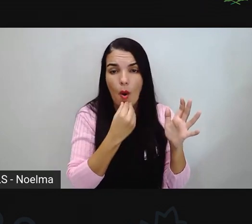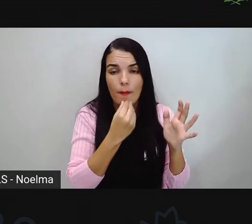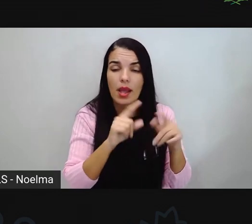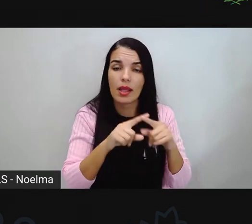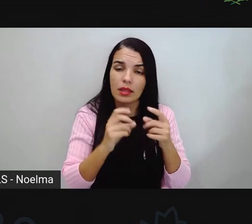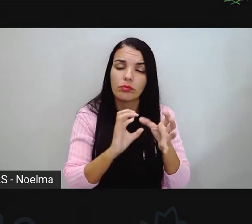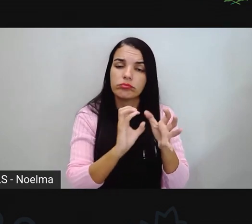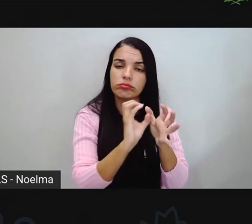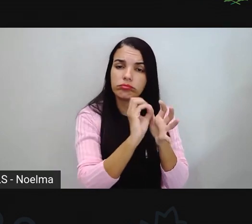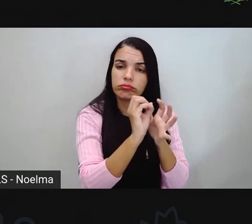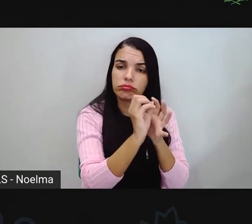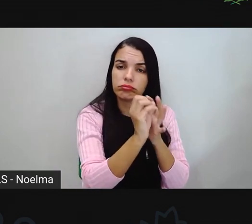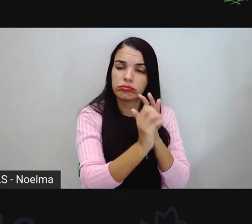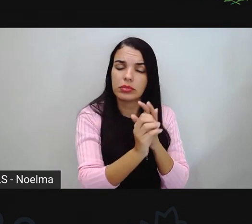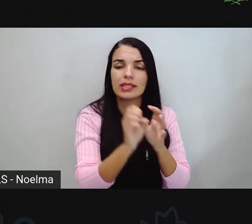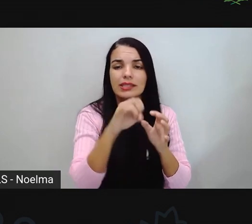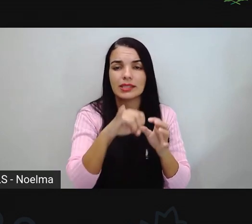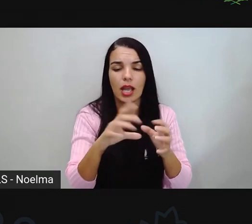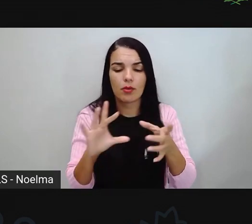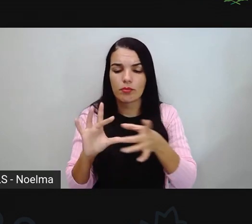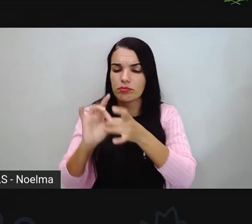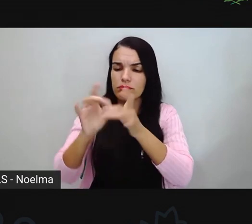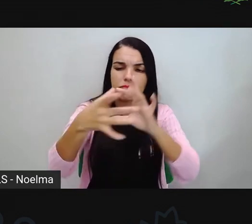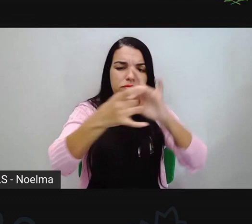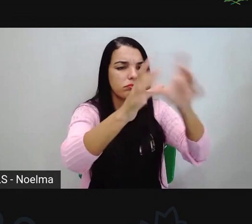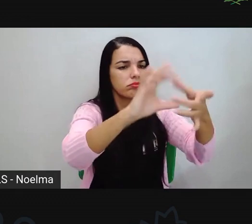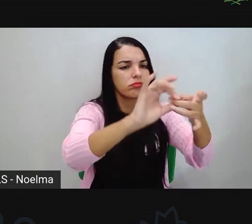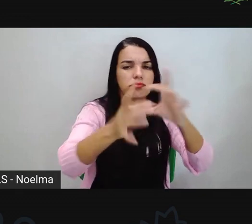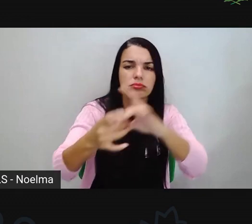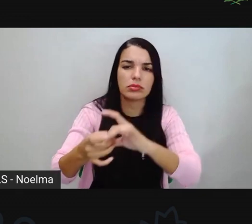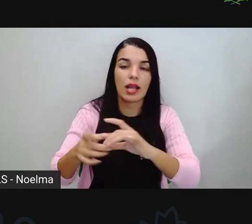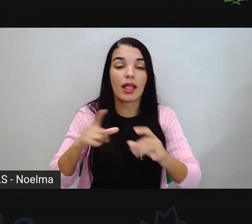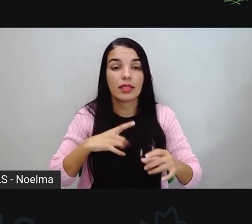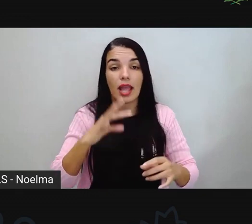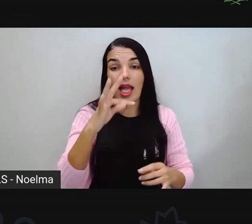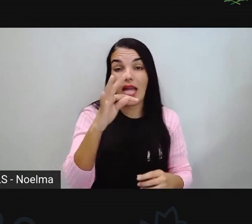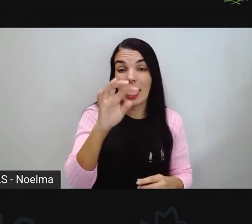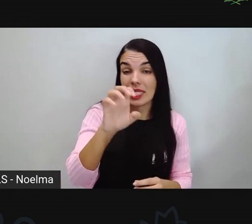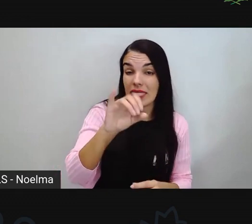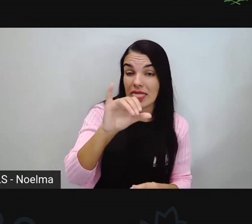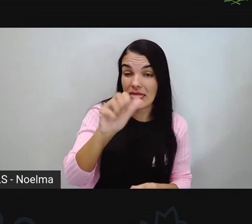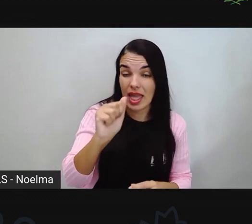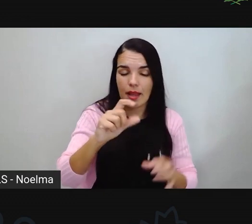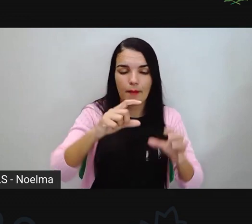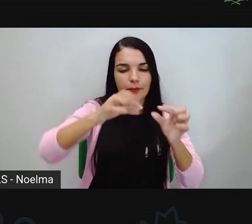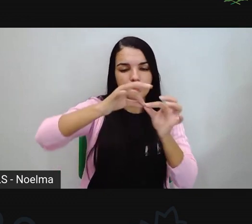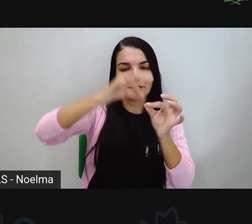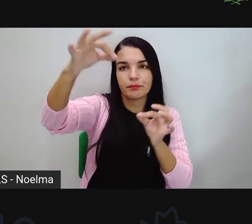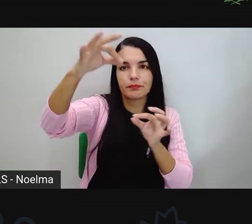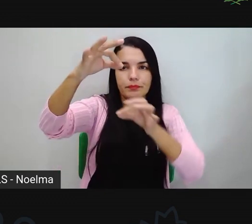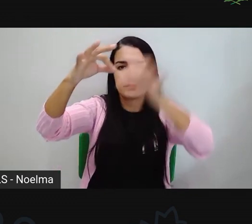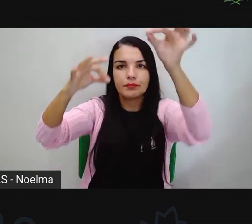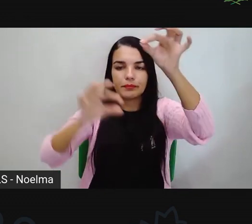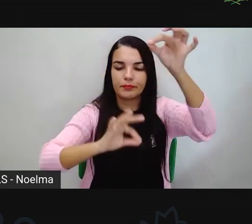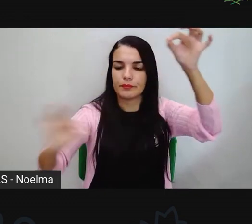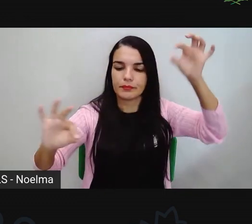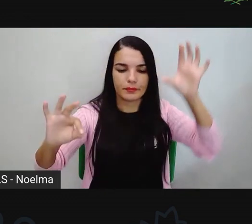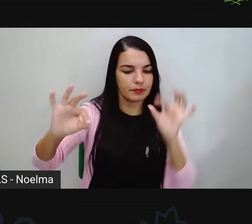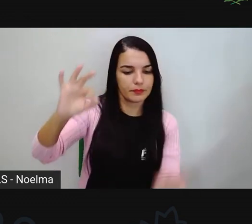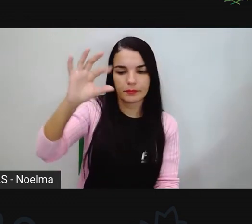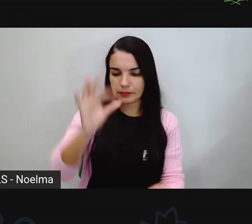cadeia, elas vão se cruzando com outras cadeias, nós já temos uma teia alimentar. Por exemplo, não